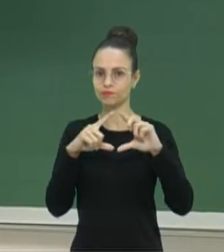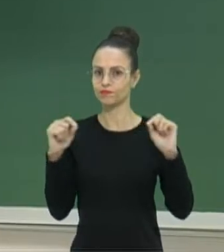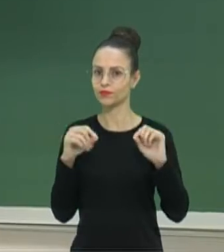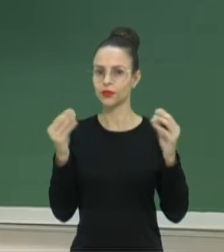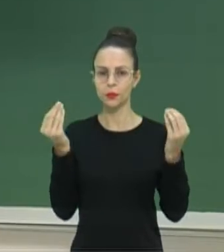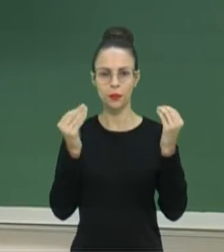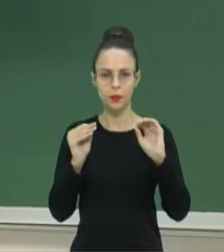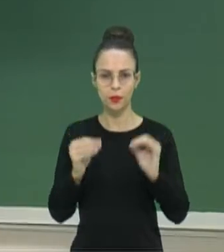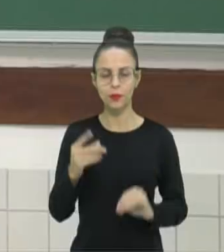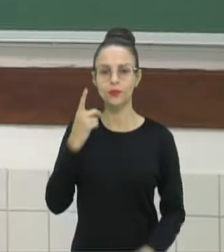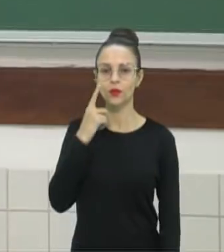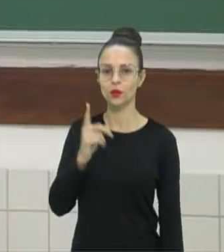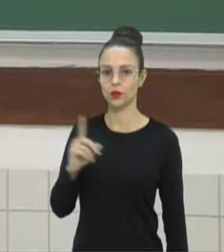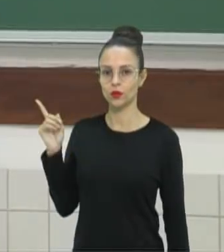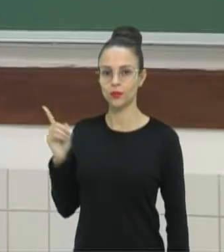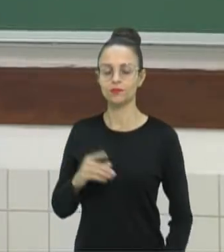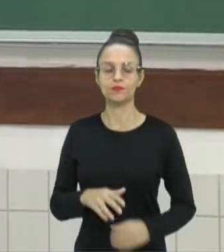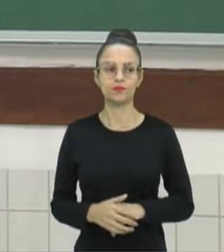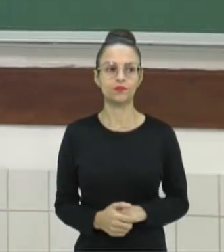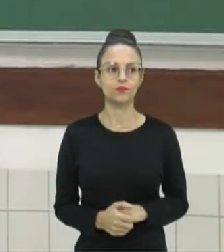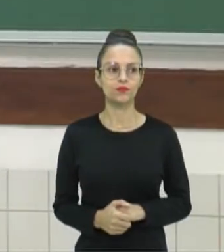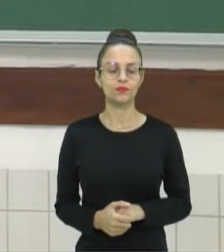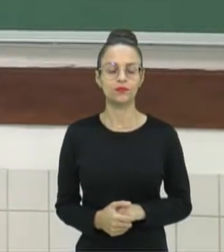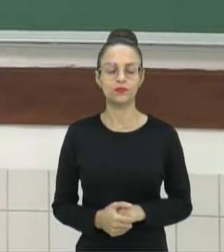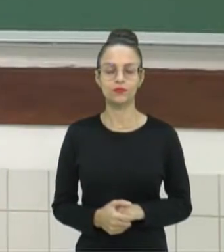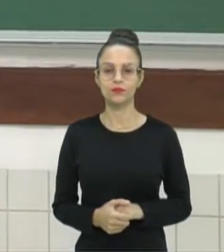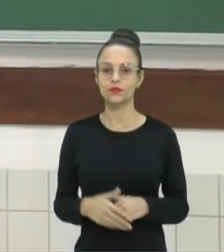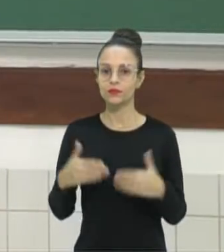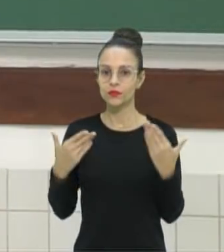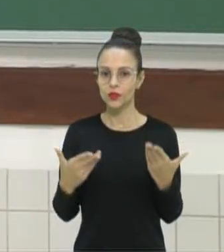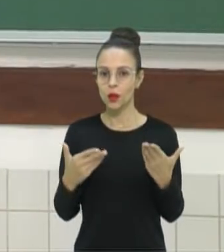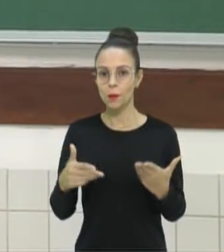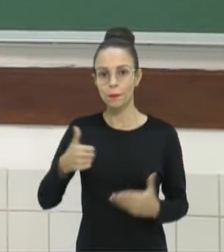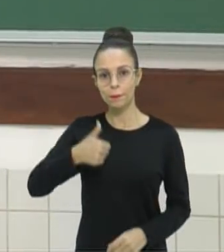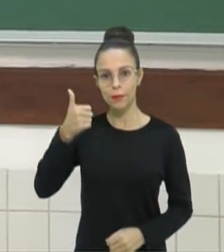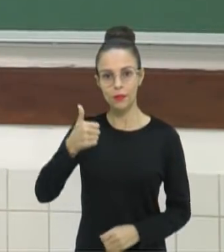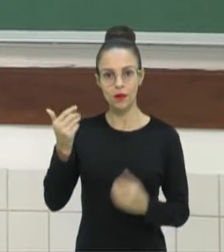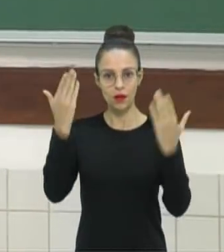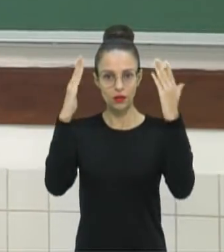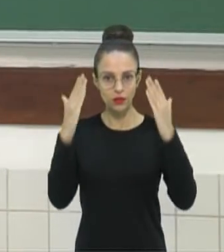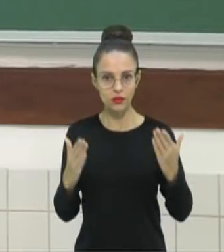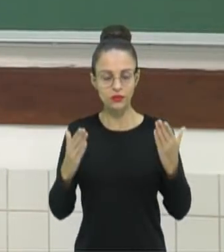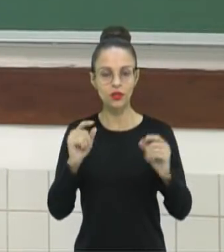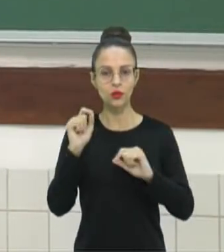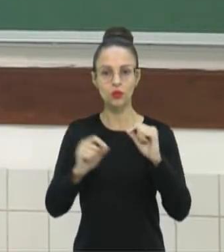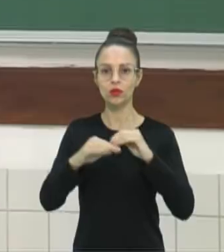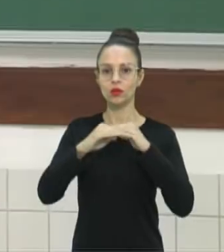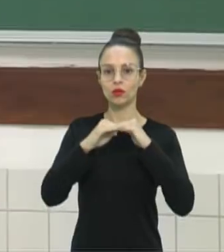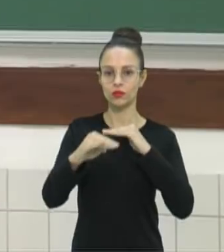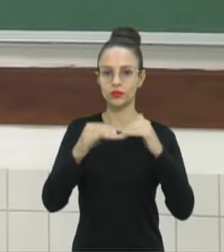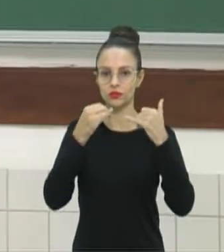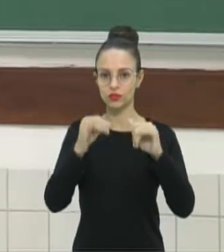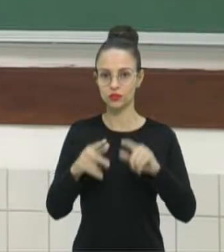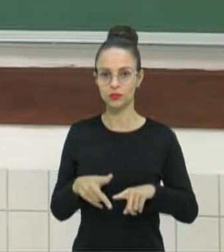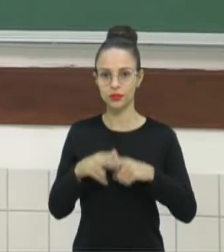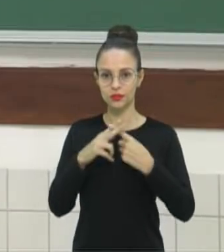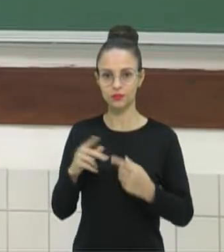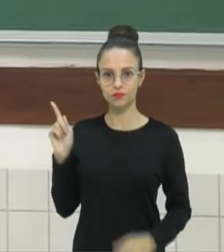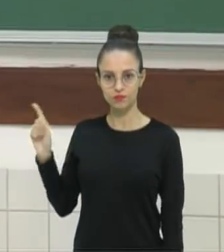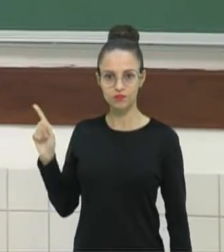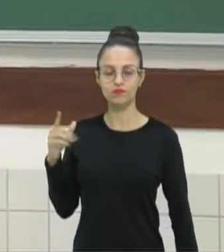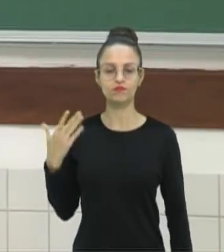aplicação de equação. Veja o que nós temos aqui, né? Bem, primeira coisa que você tem que analisar é a conservação da energia mecânica aqui nessa